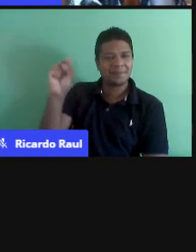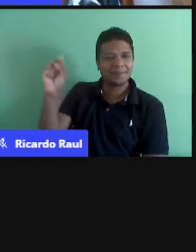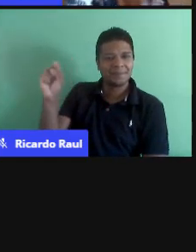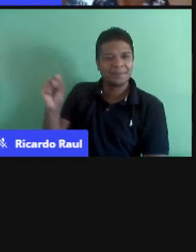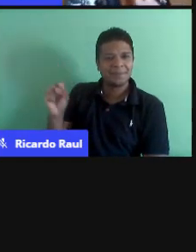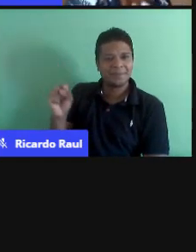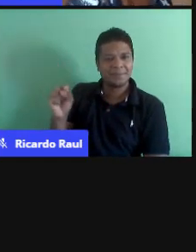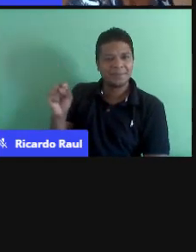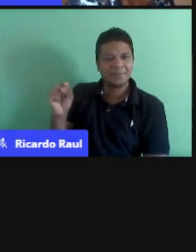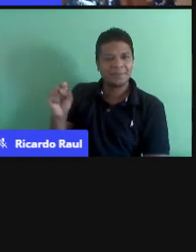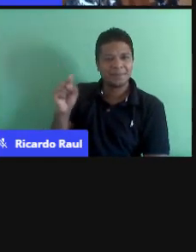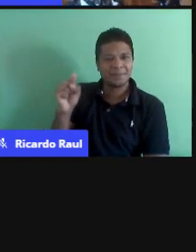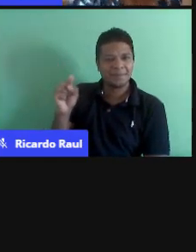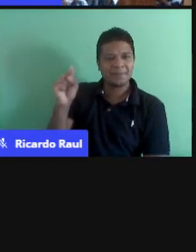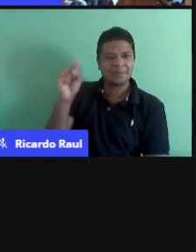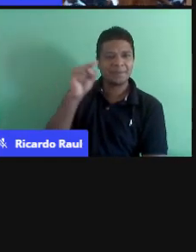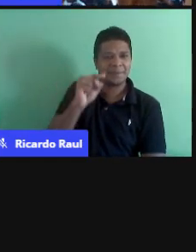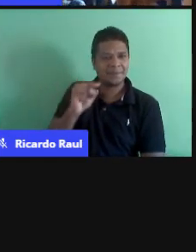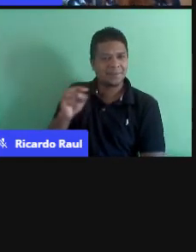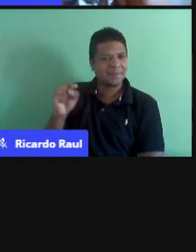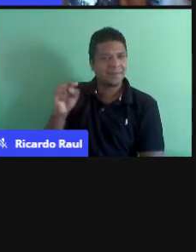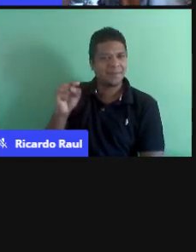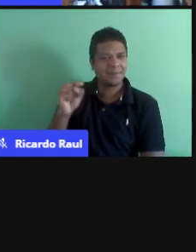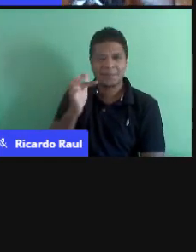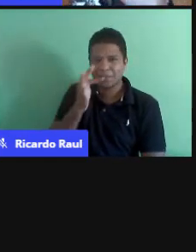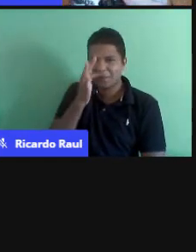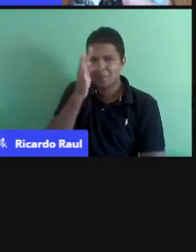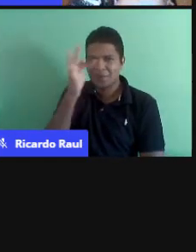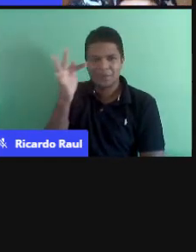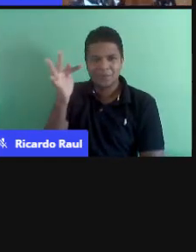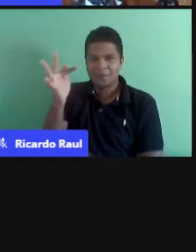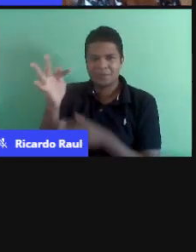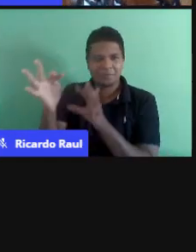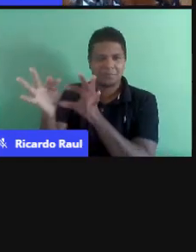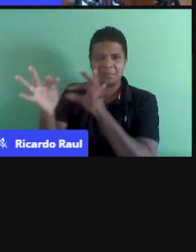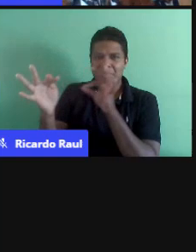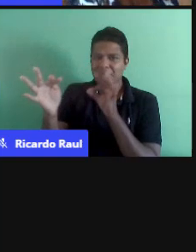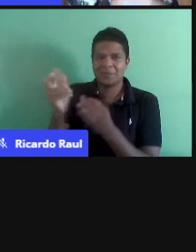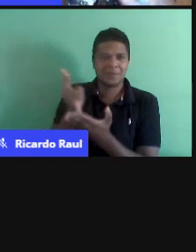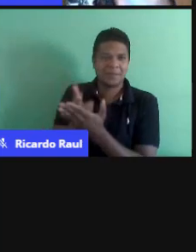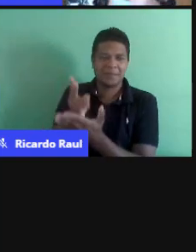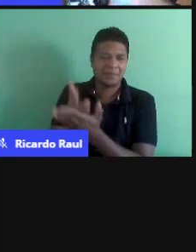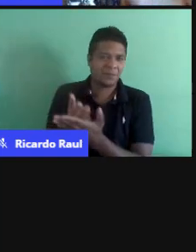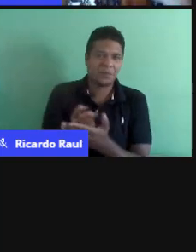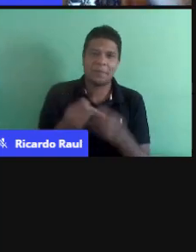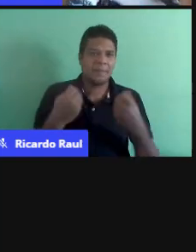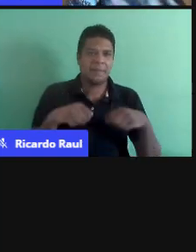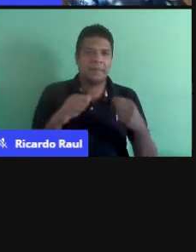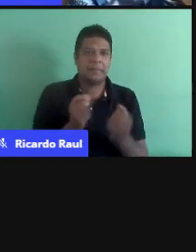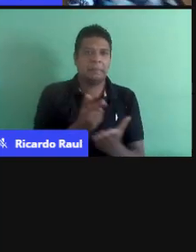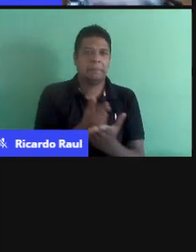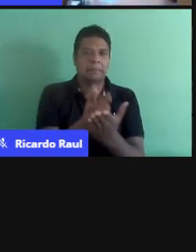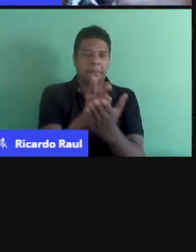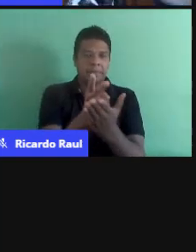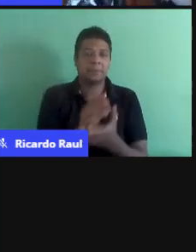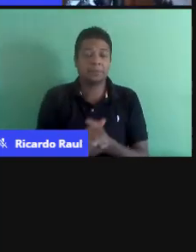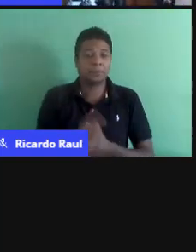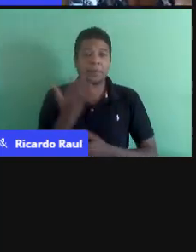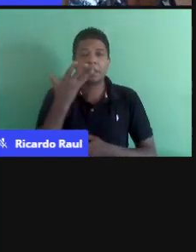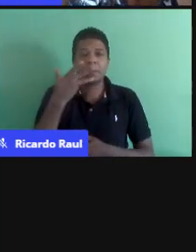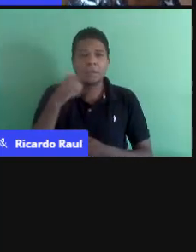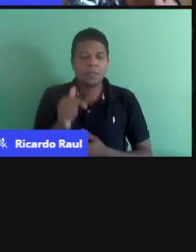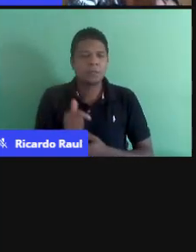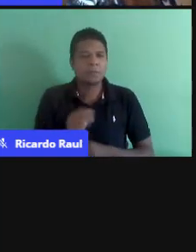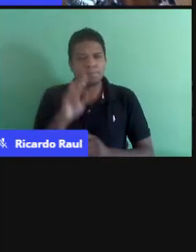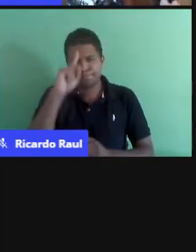era o modelo que nós tínhamos na época. Mas não precisa ser assim, né? Então, quando a criança for